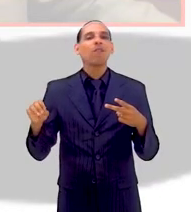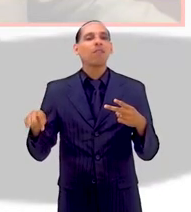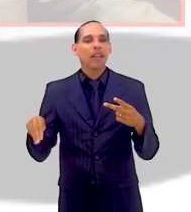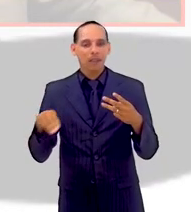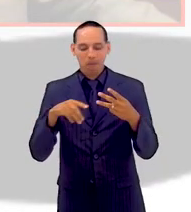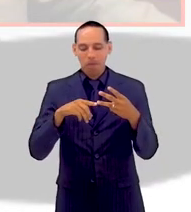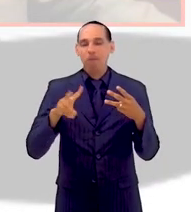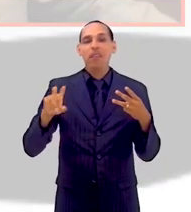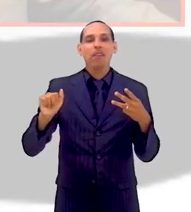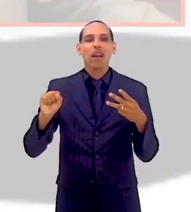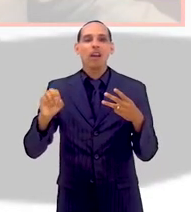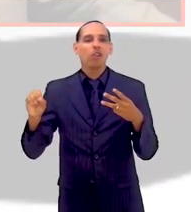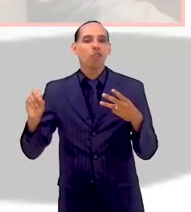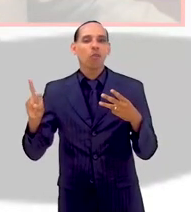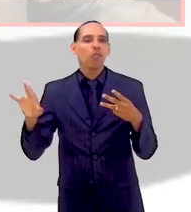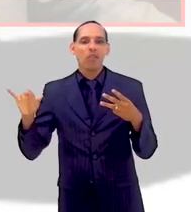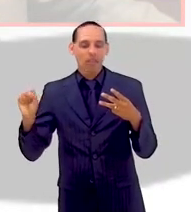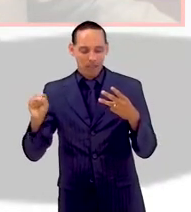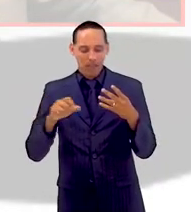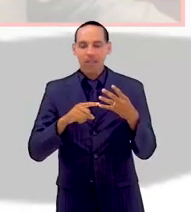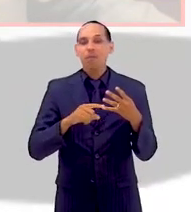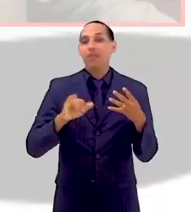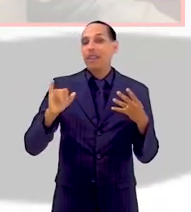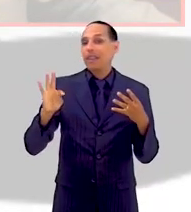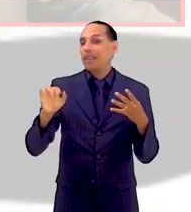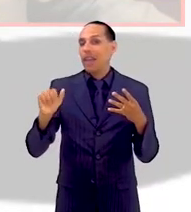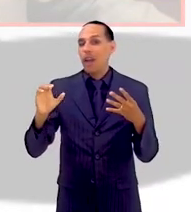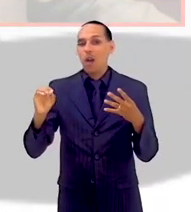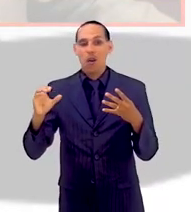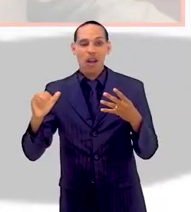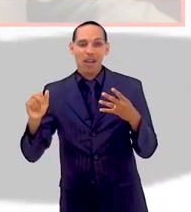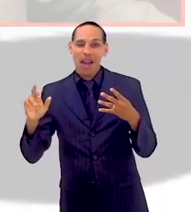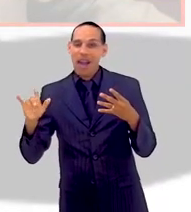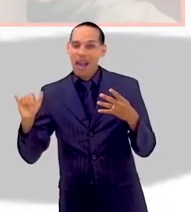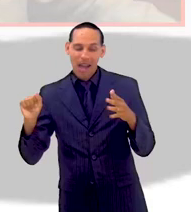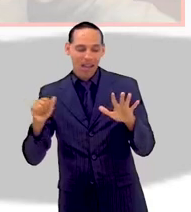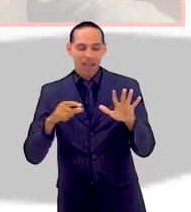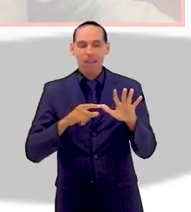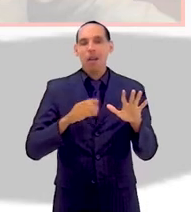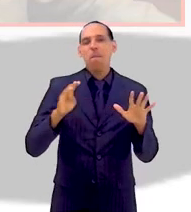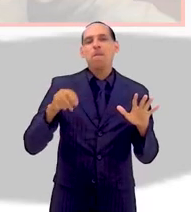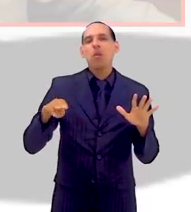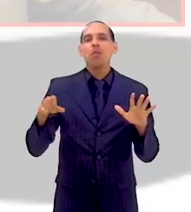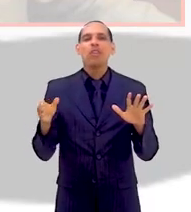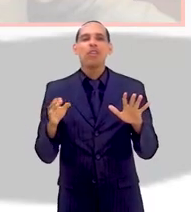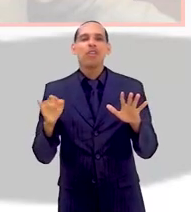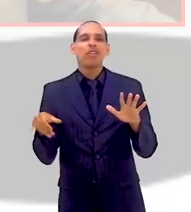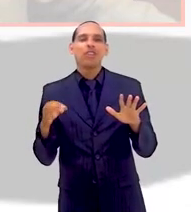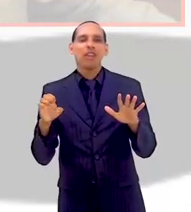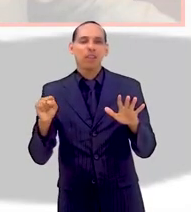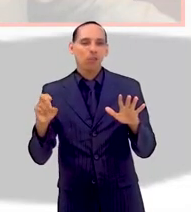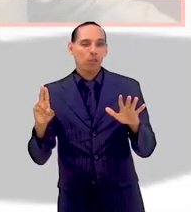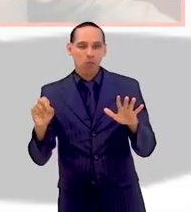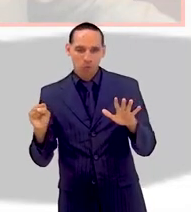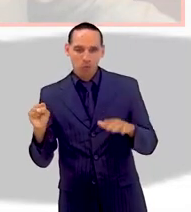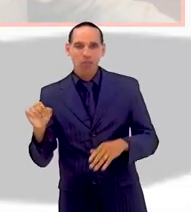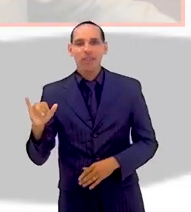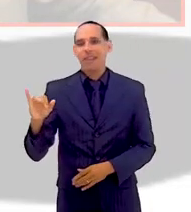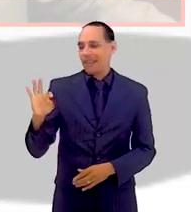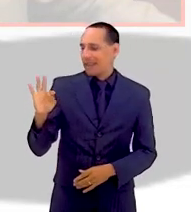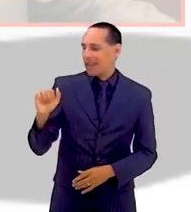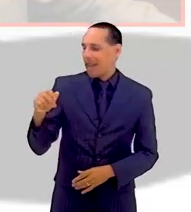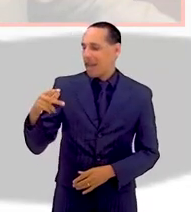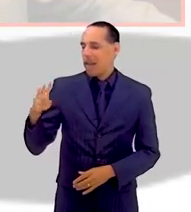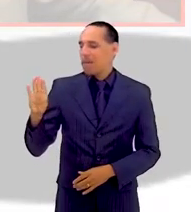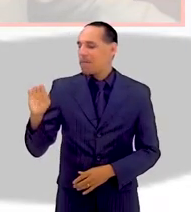mais eu poderia citar? Itaocara, Bom Jesus de Itabapuana, São José do Vale do Rio Preto. São municípios do estado